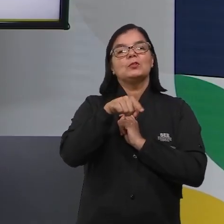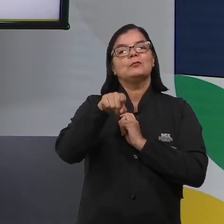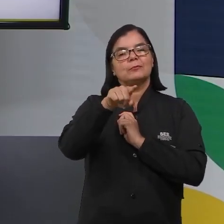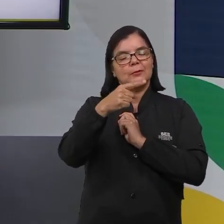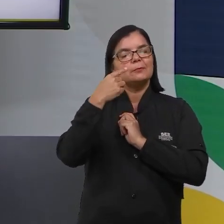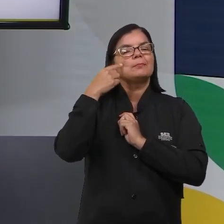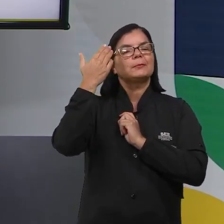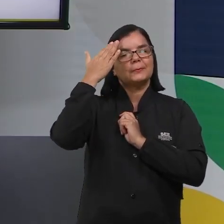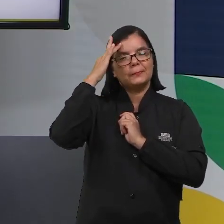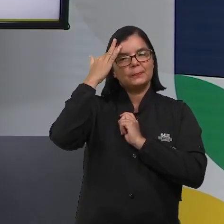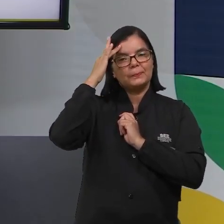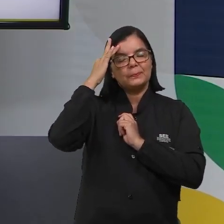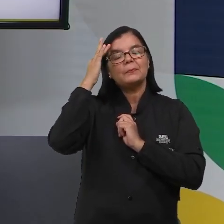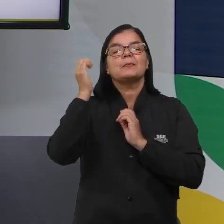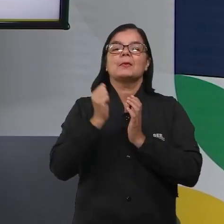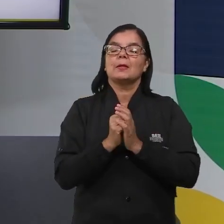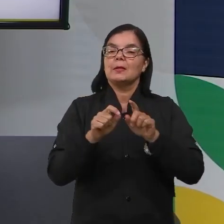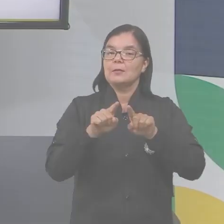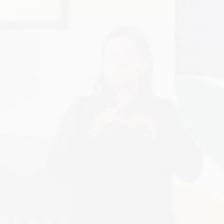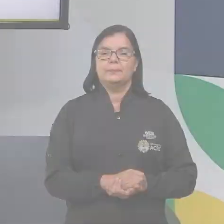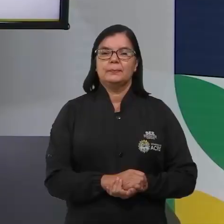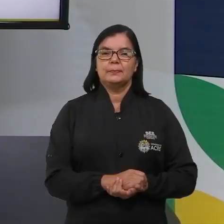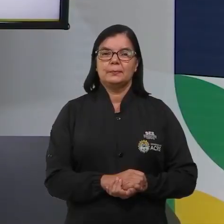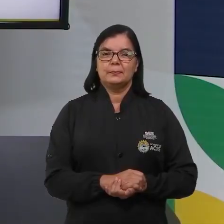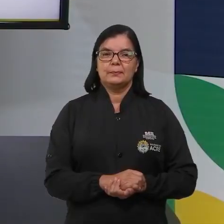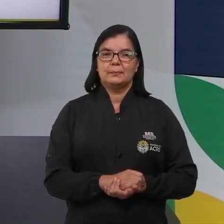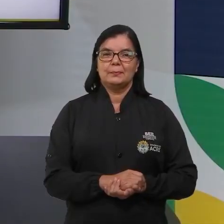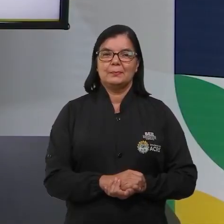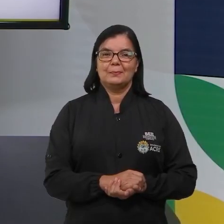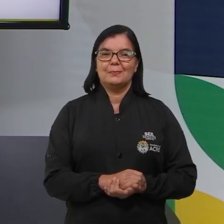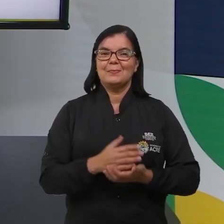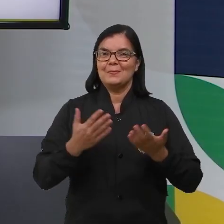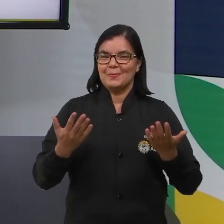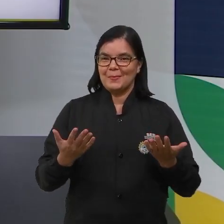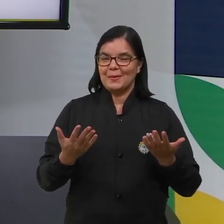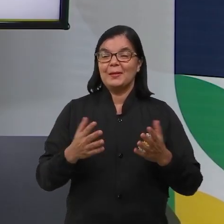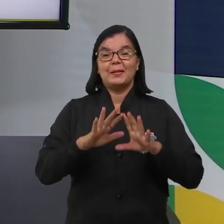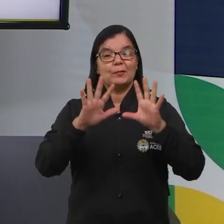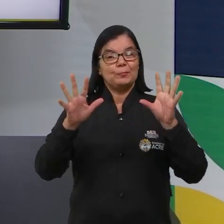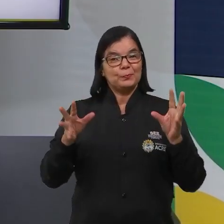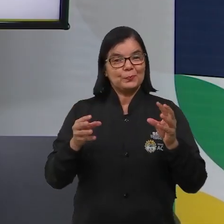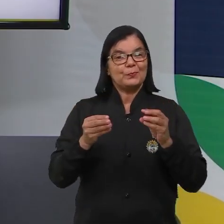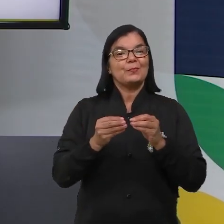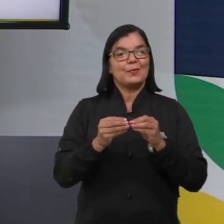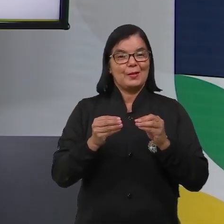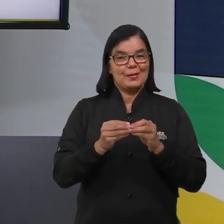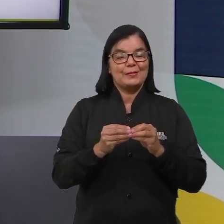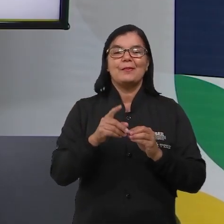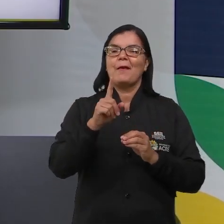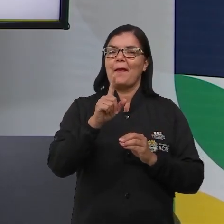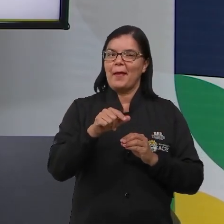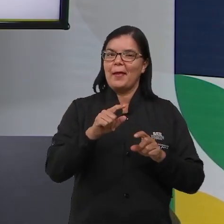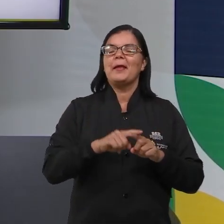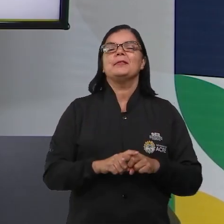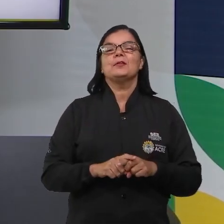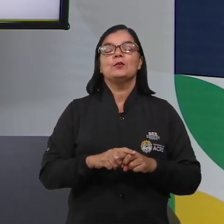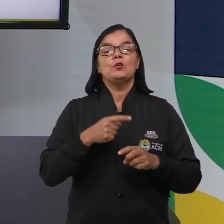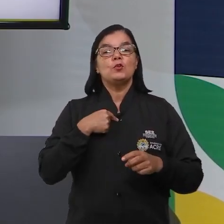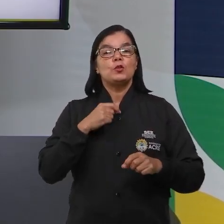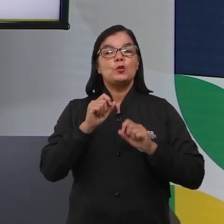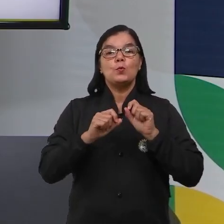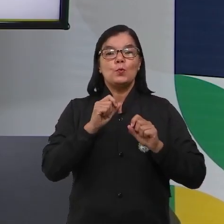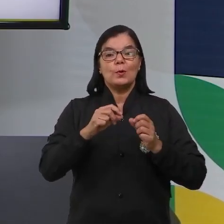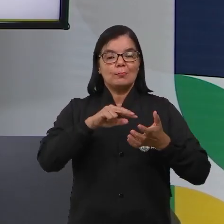precisa compreender esses efeitos de sentido. Então, em resumo, pessoal, é isso aí. Os efeitos